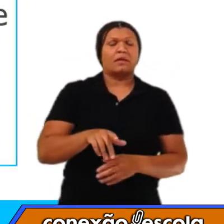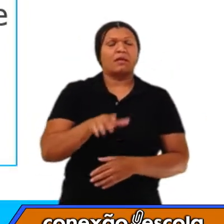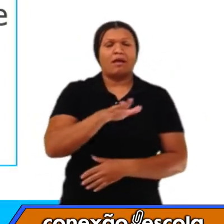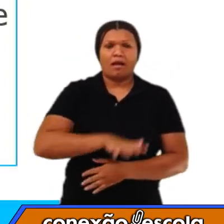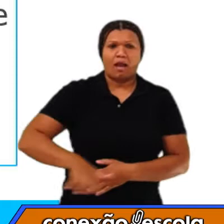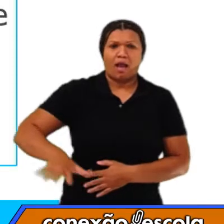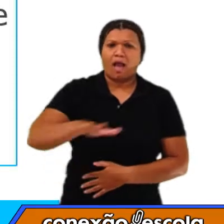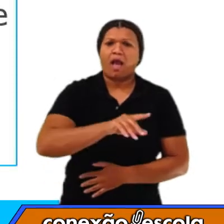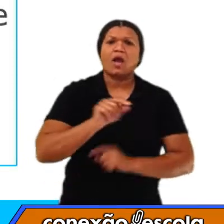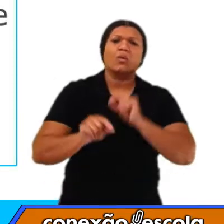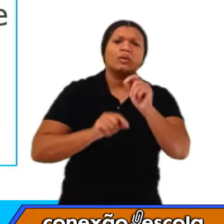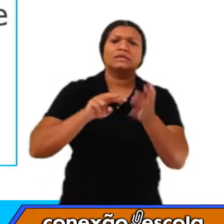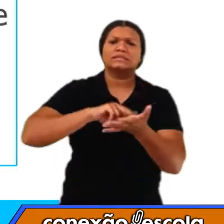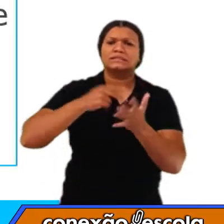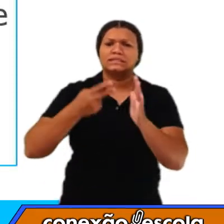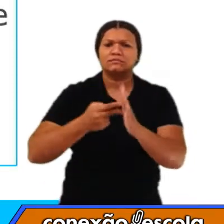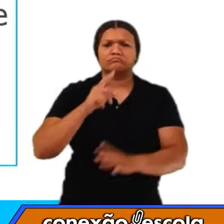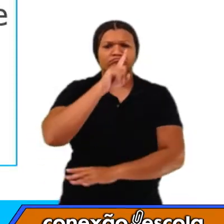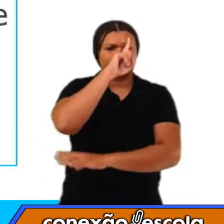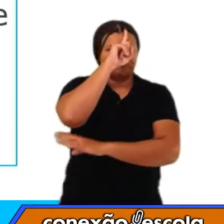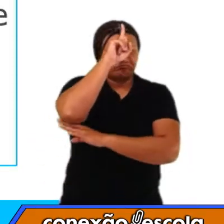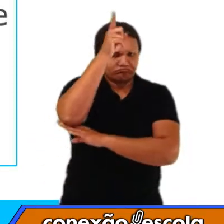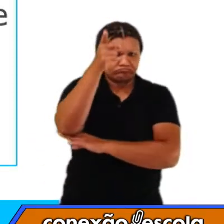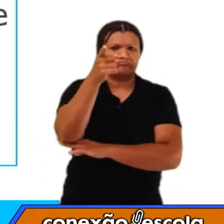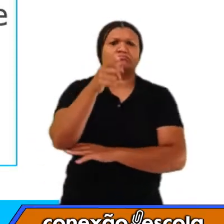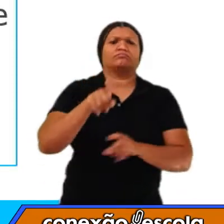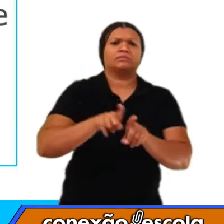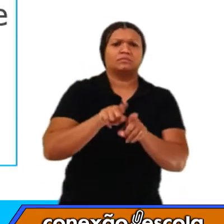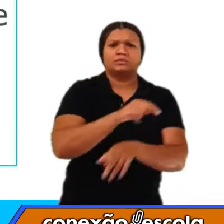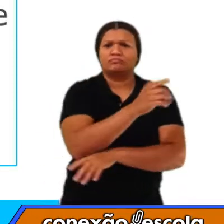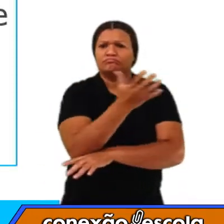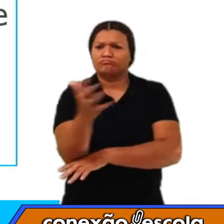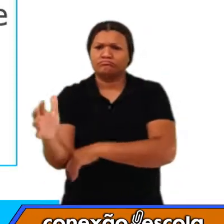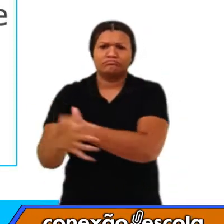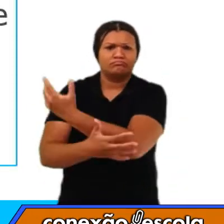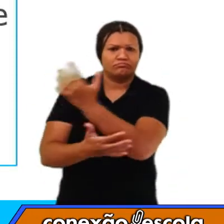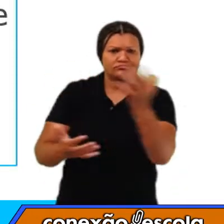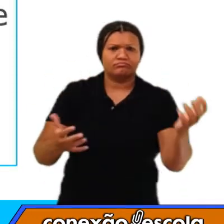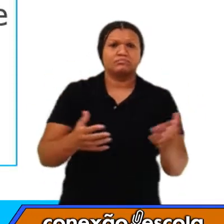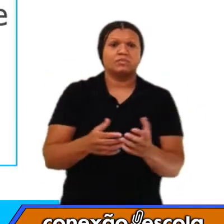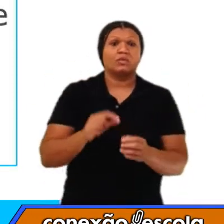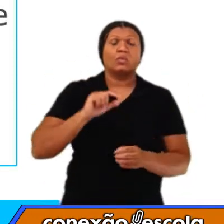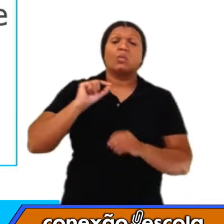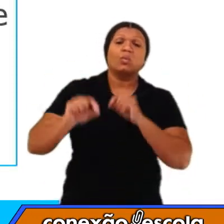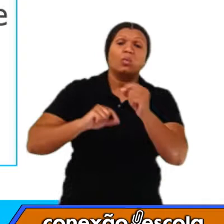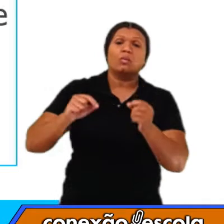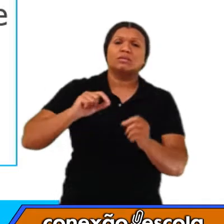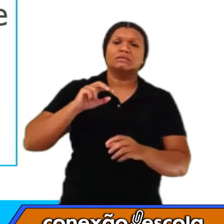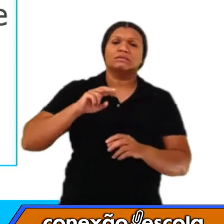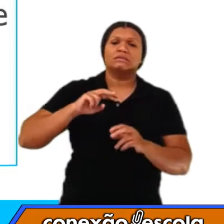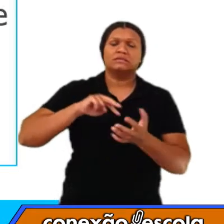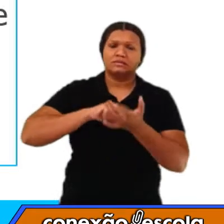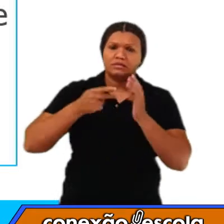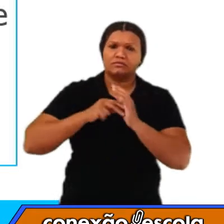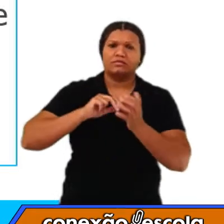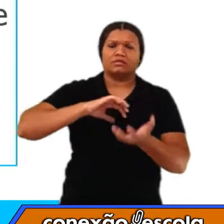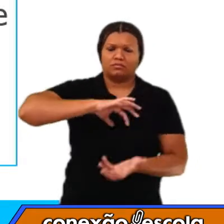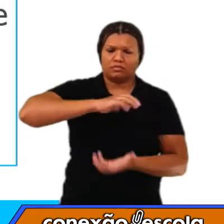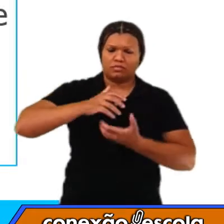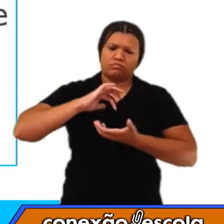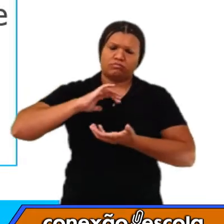e meio ambiente, camadas da atmosfera e, posteriormente, camada de